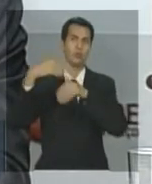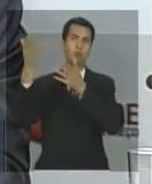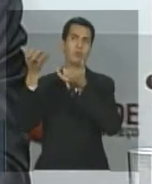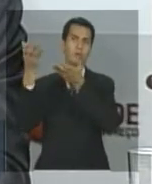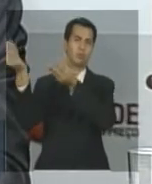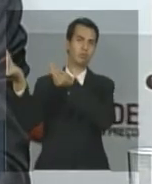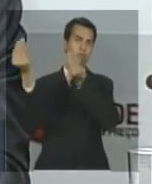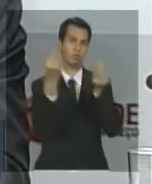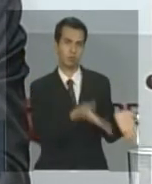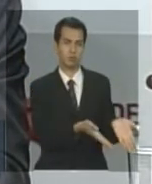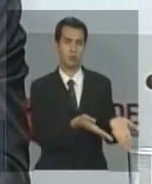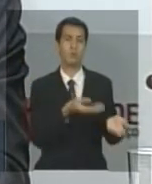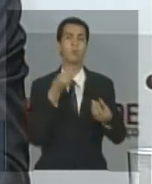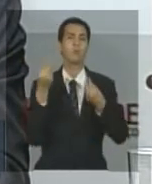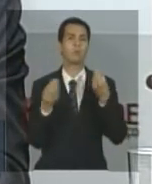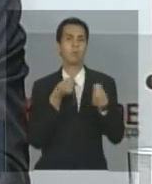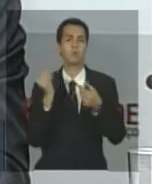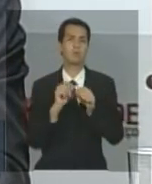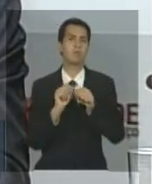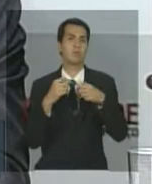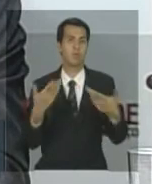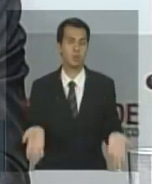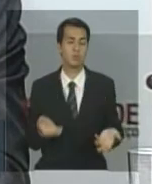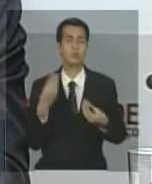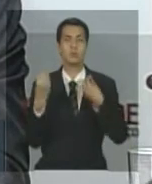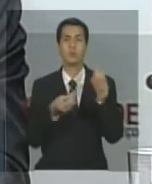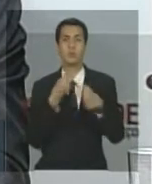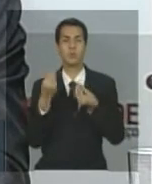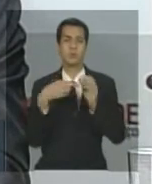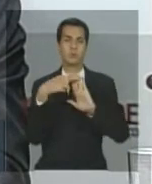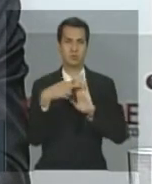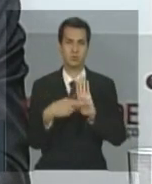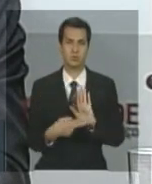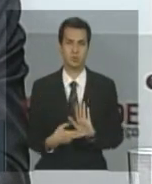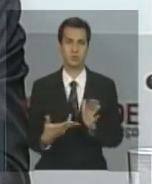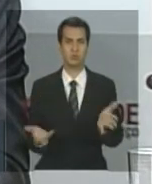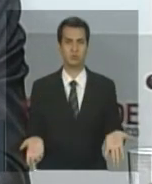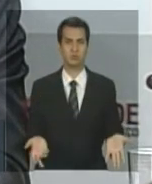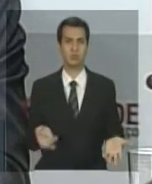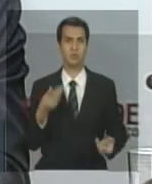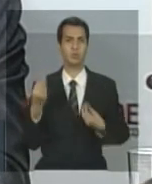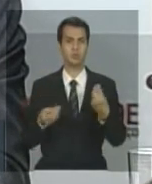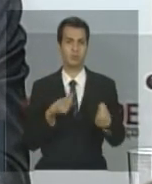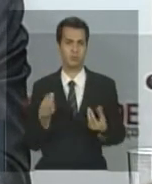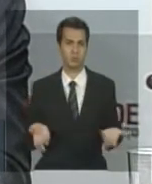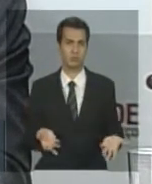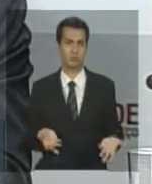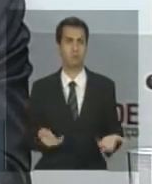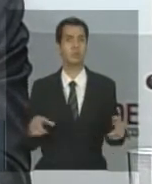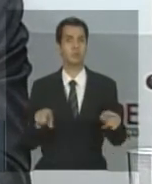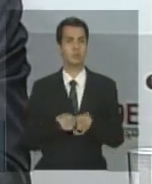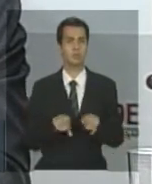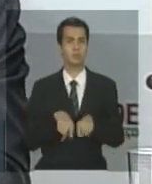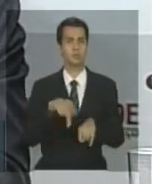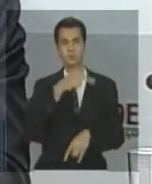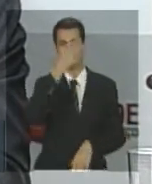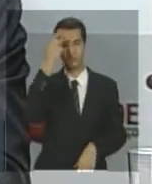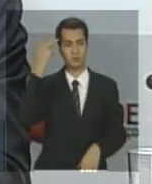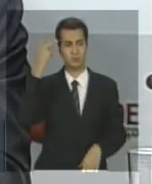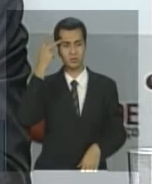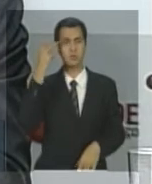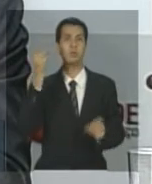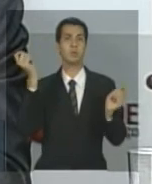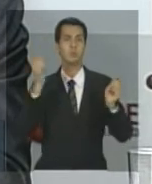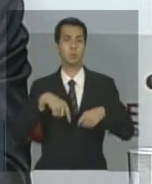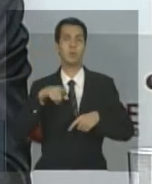como que se faz, como se regulamenta a doação de órgãos para esse estrangeiro e esse estrangeiro poder realizar o transplante